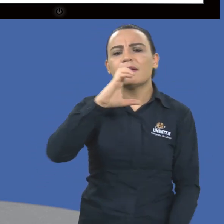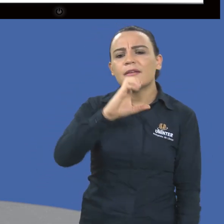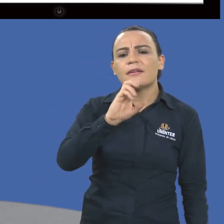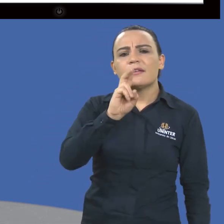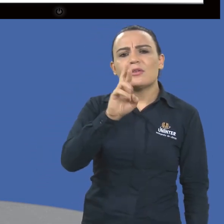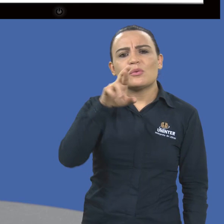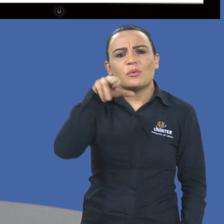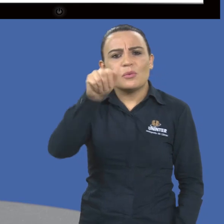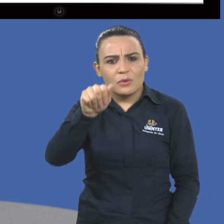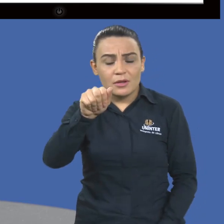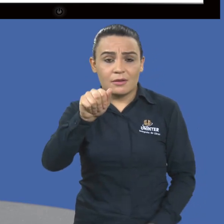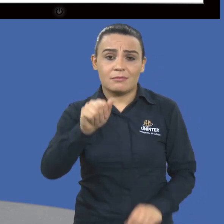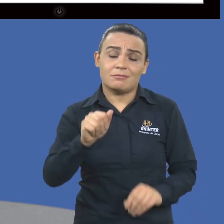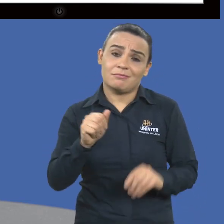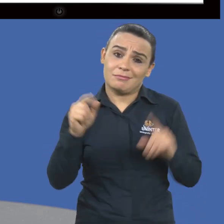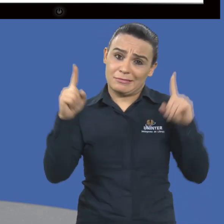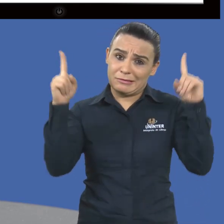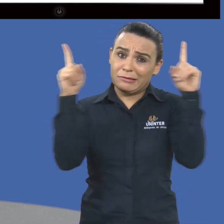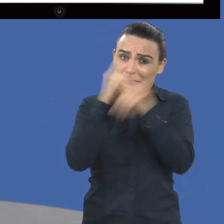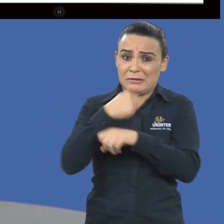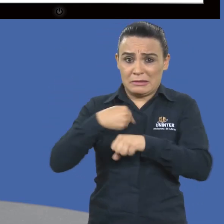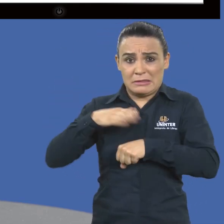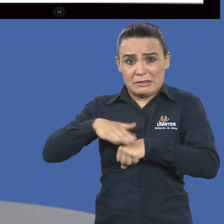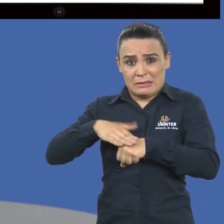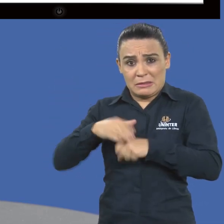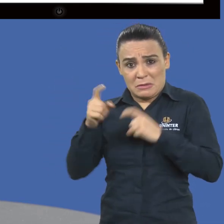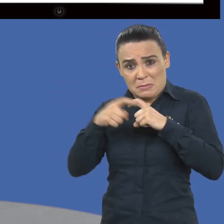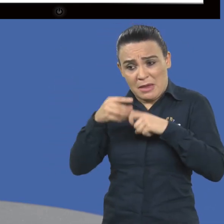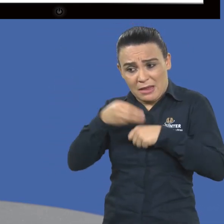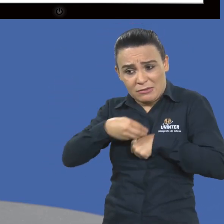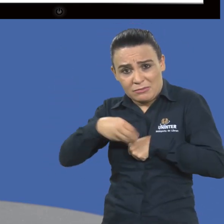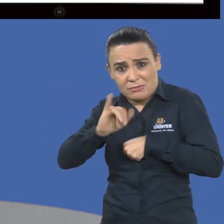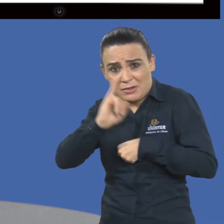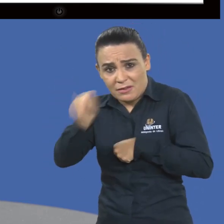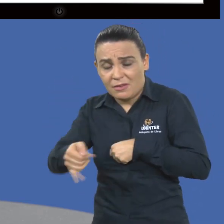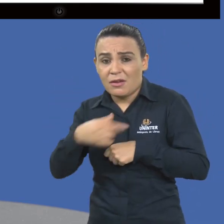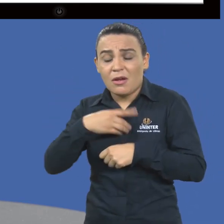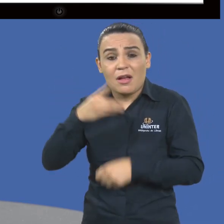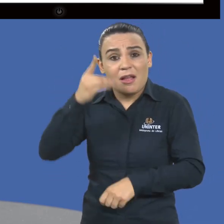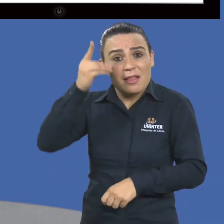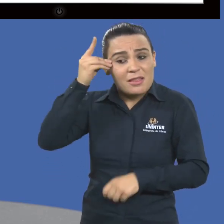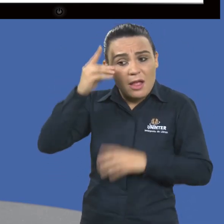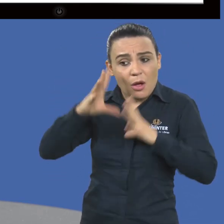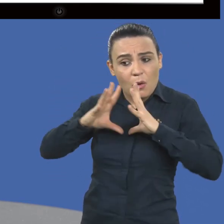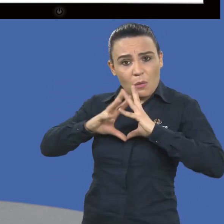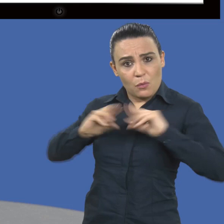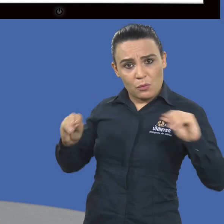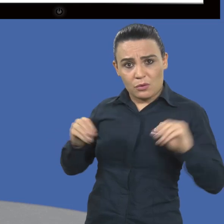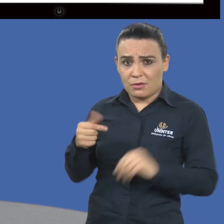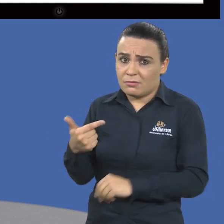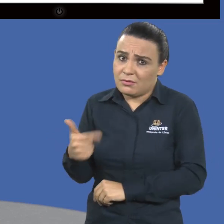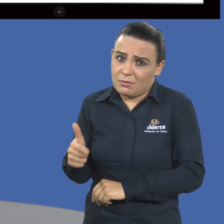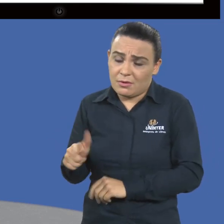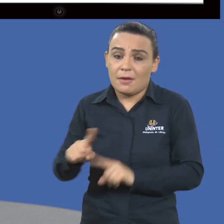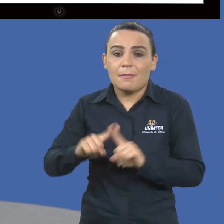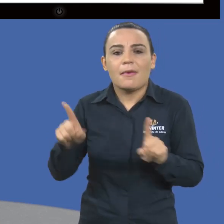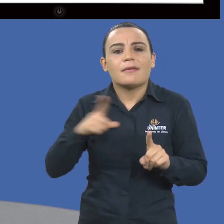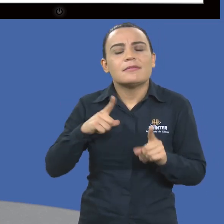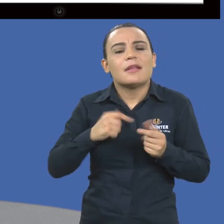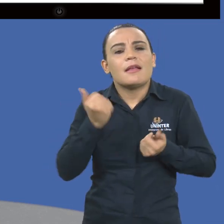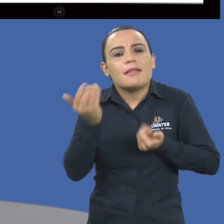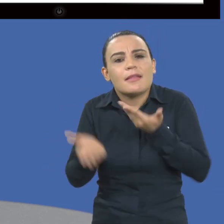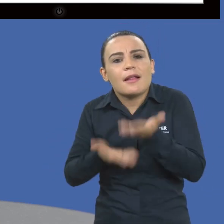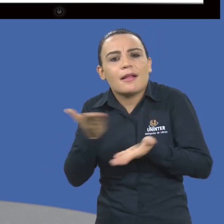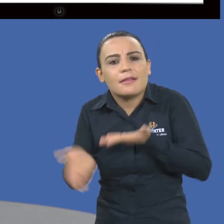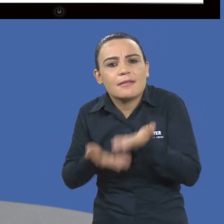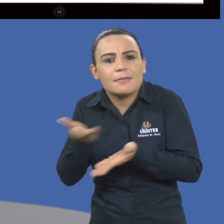muito difícil de falar, mas a gente tem que falar a verdade. Cura ainda não tem para síndrome de Down,